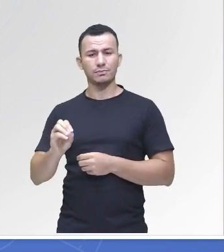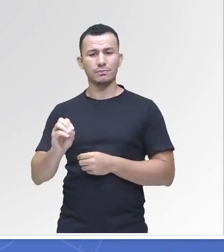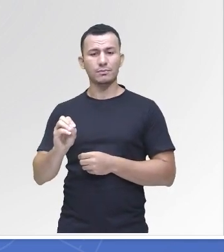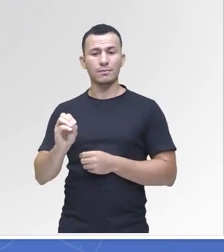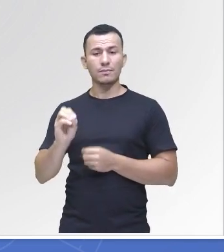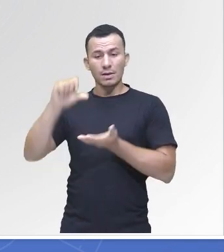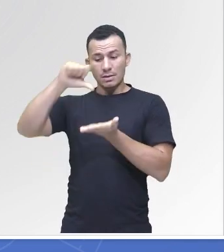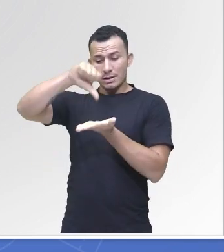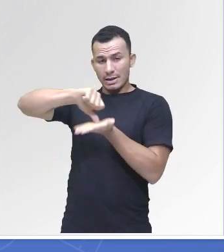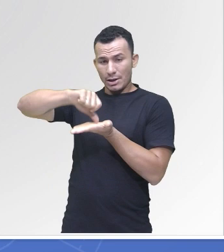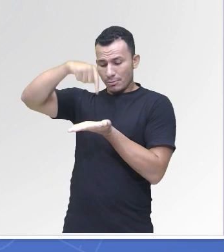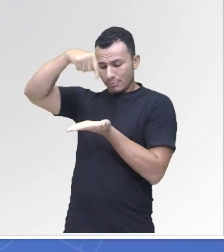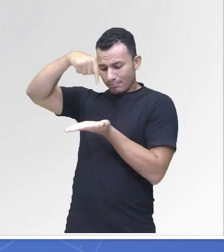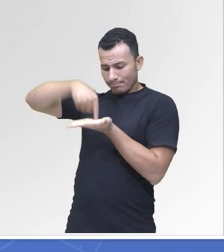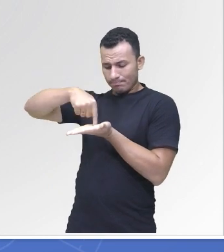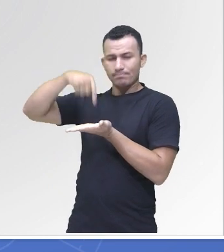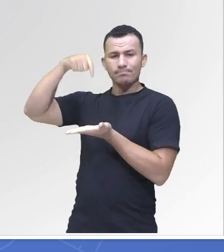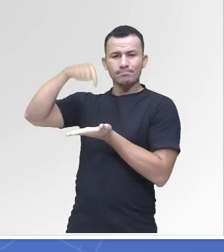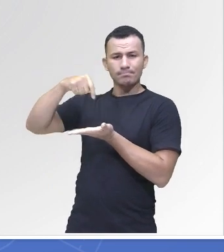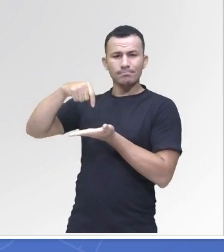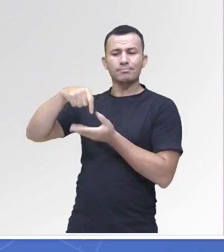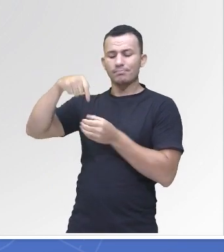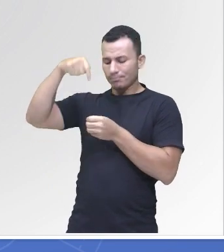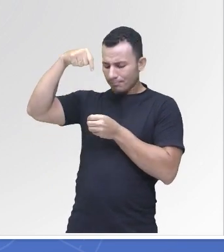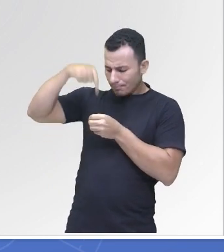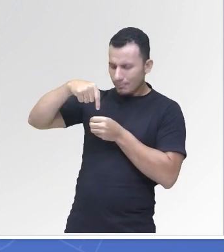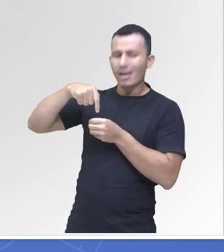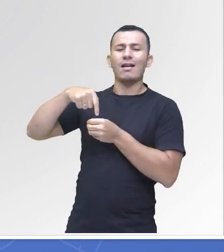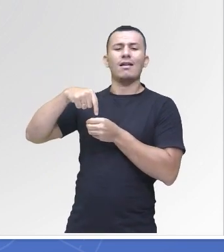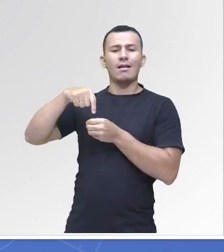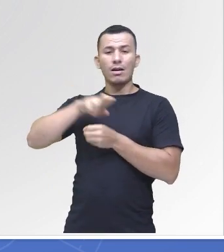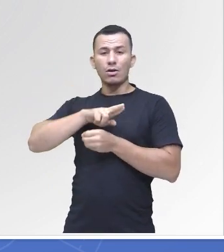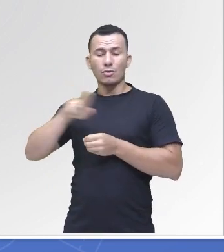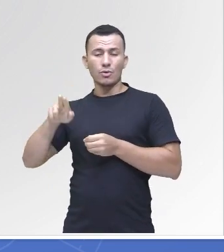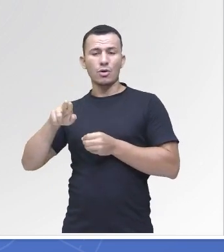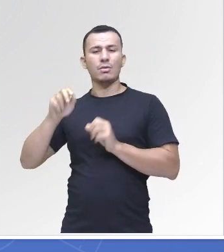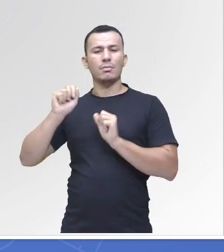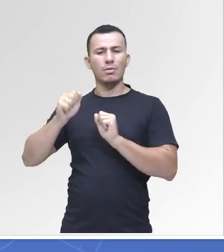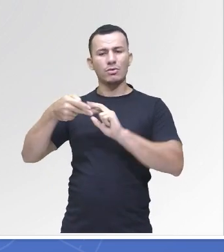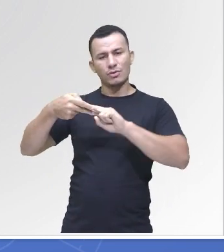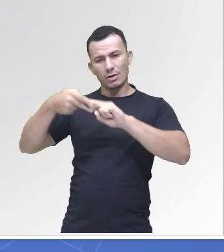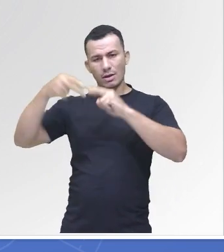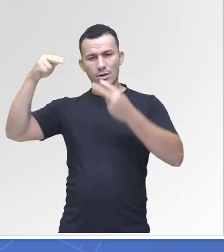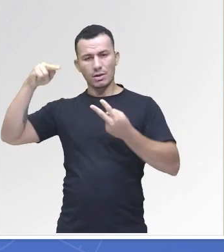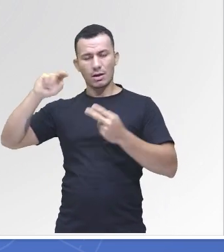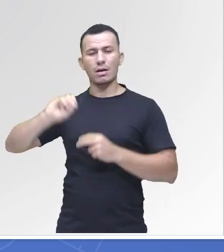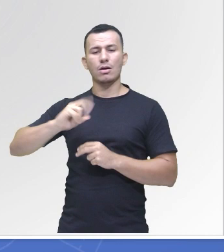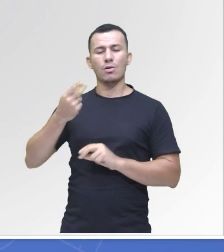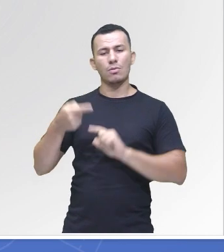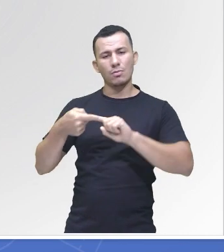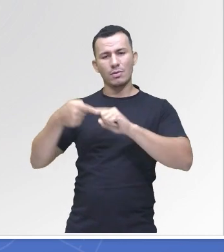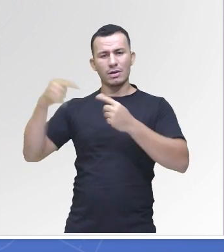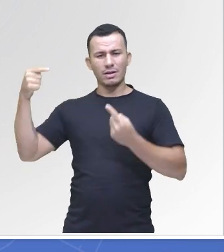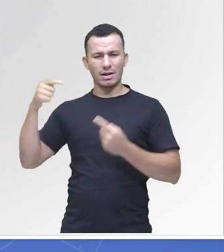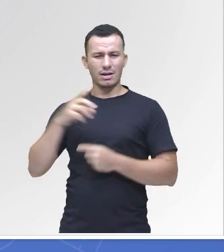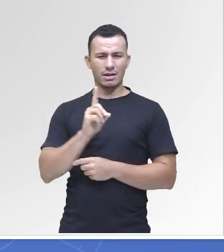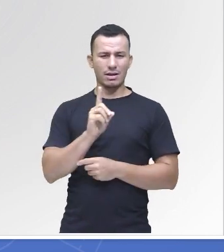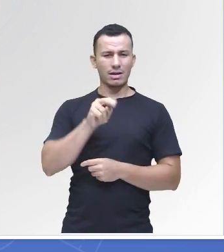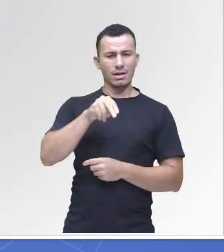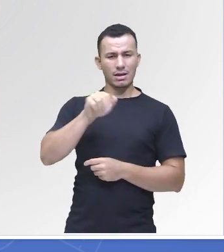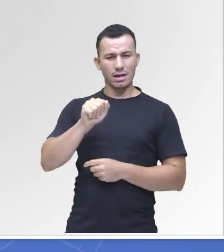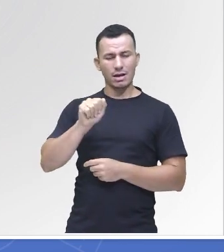ó, nós temos o ácido nucleico, que pode ser o DNA ou RNA, tá bom? Então a gente tem aí